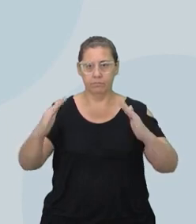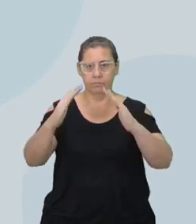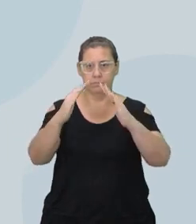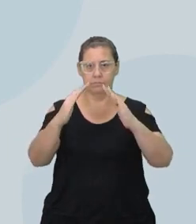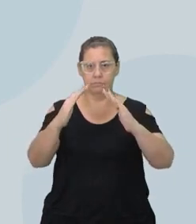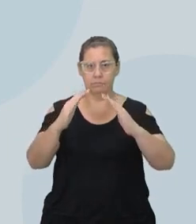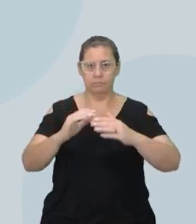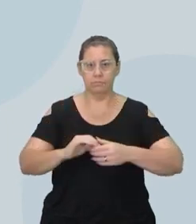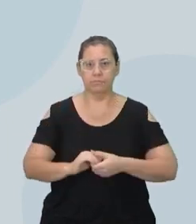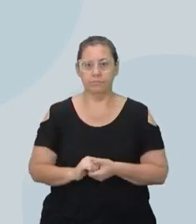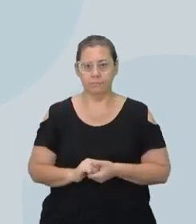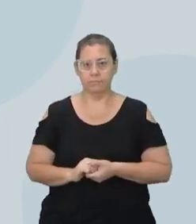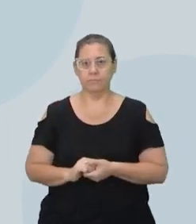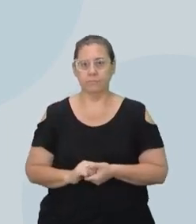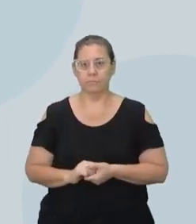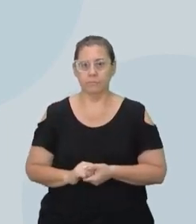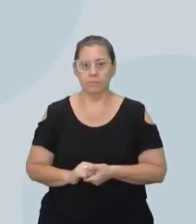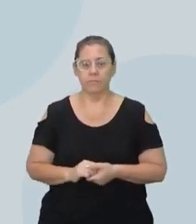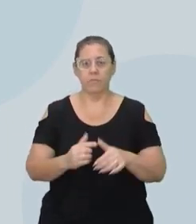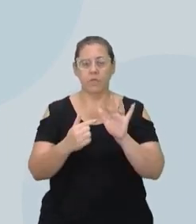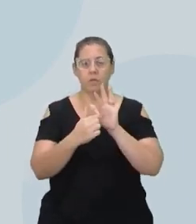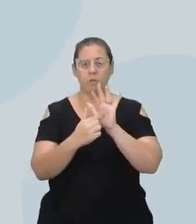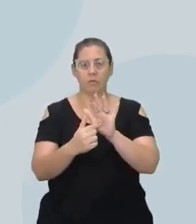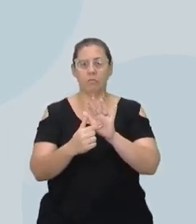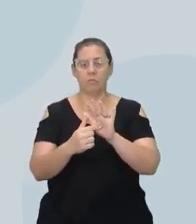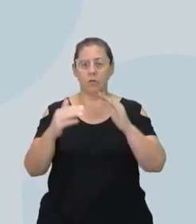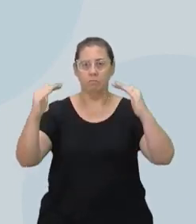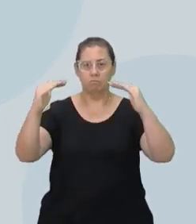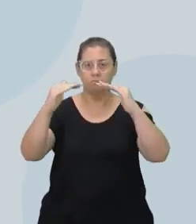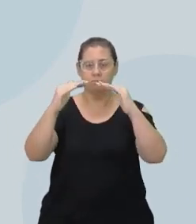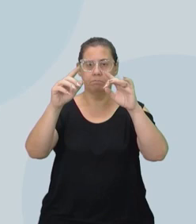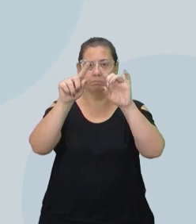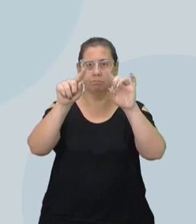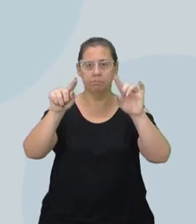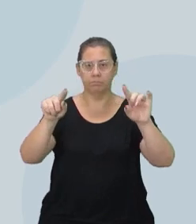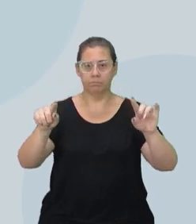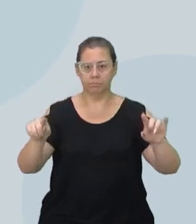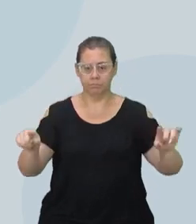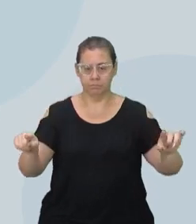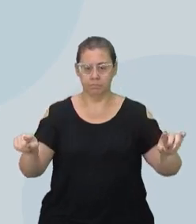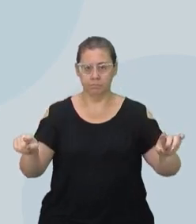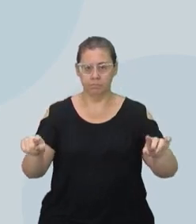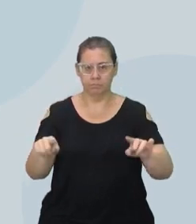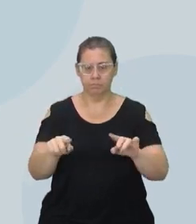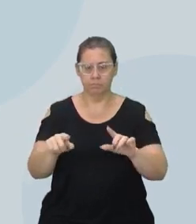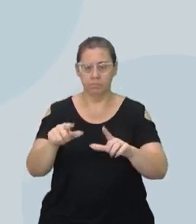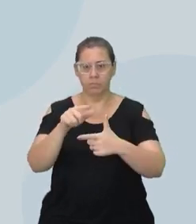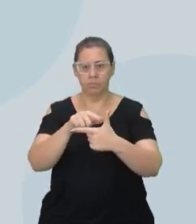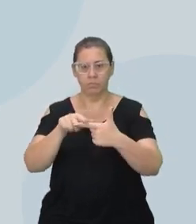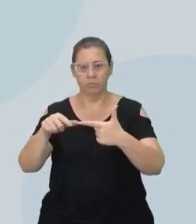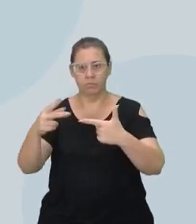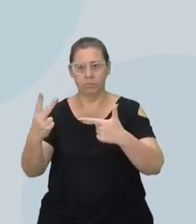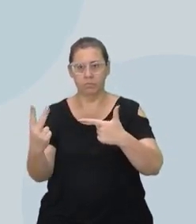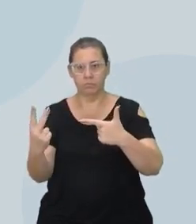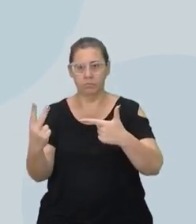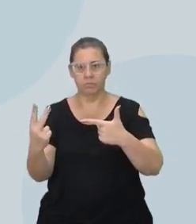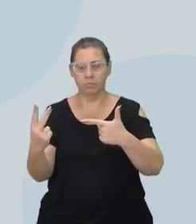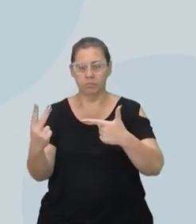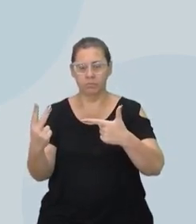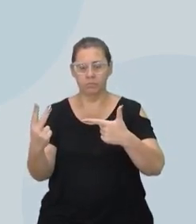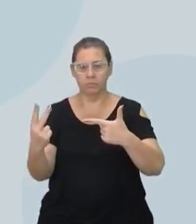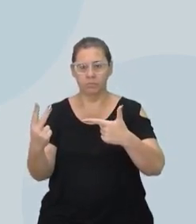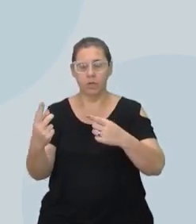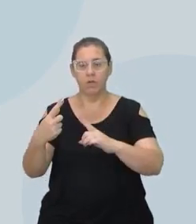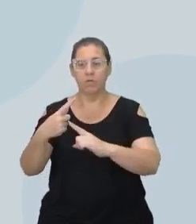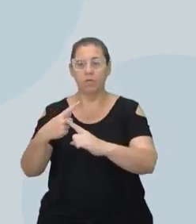mais base menor, que está indicando aí em cima, dividido por 2, vezes a